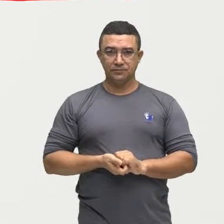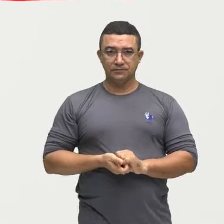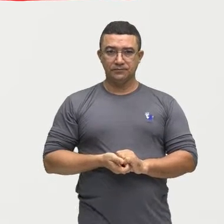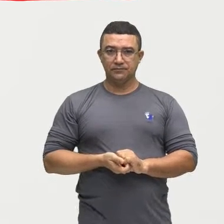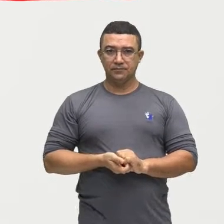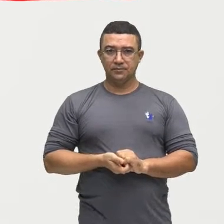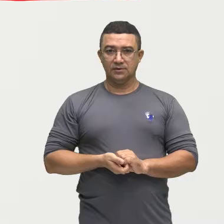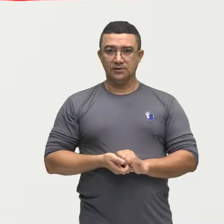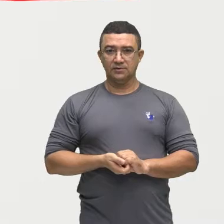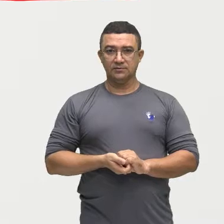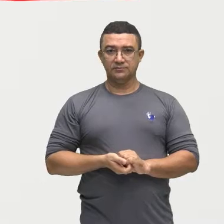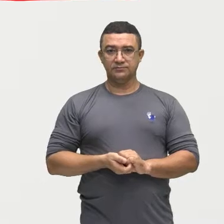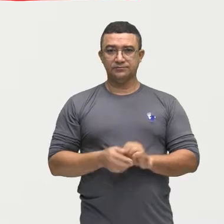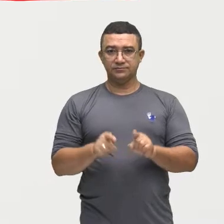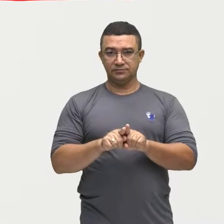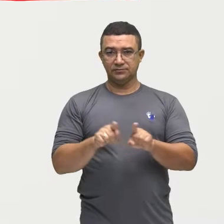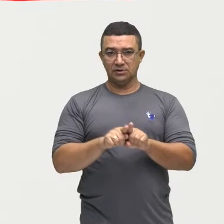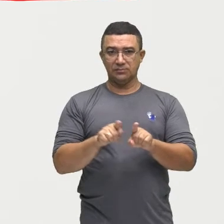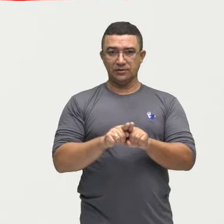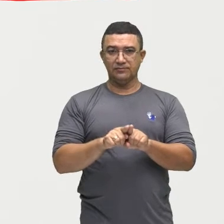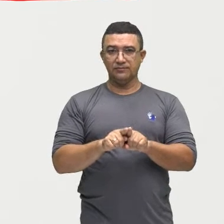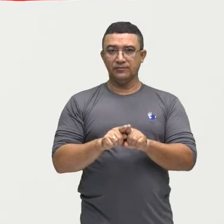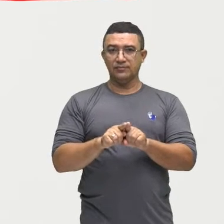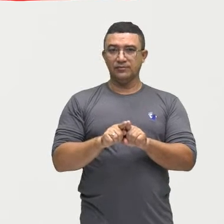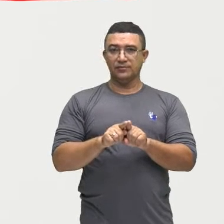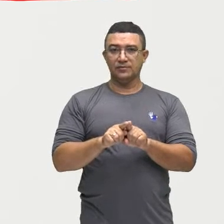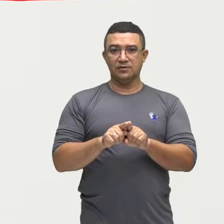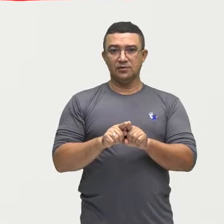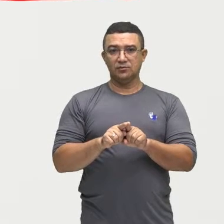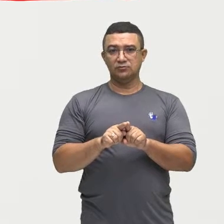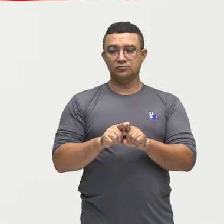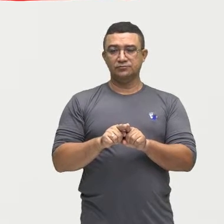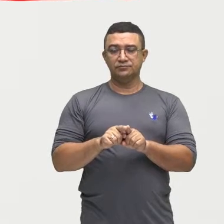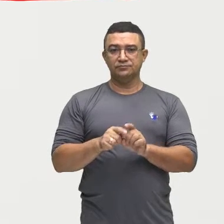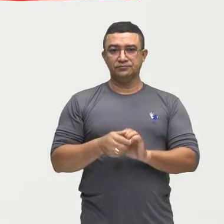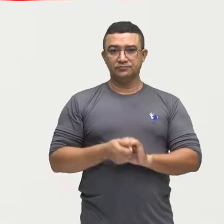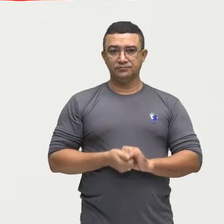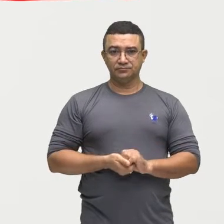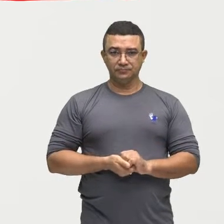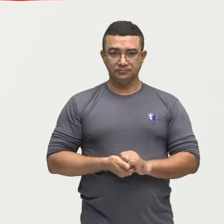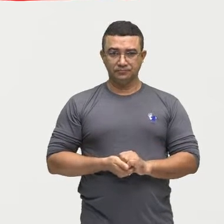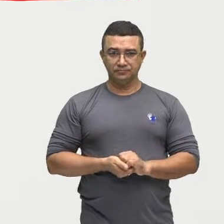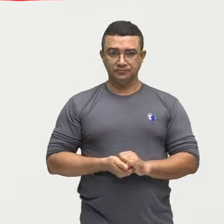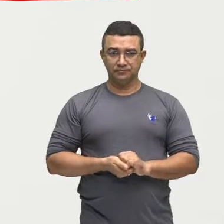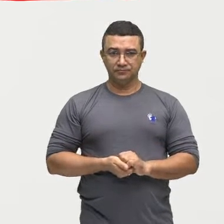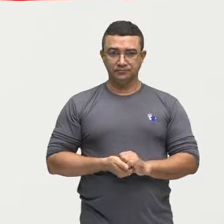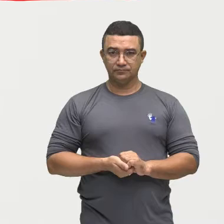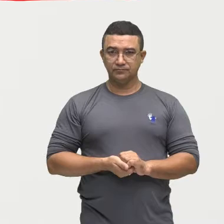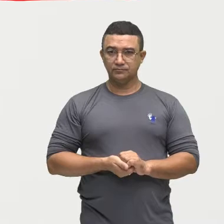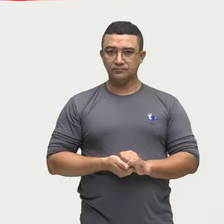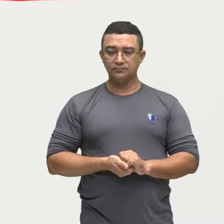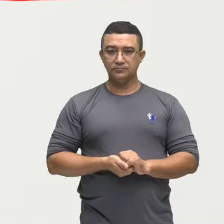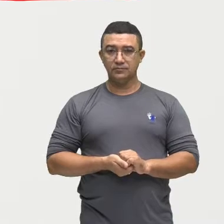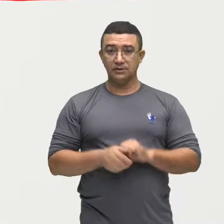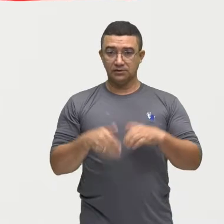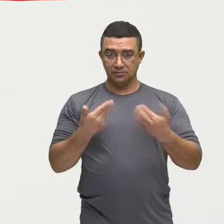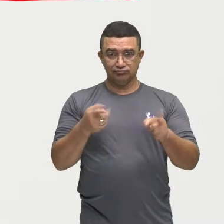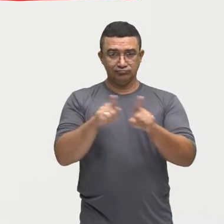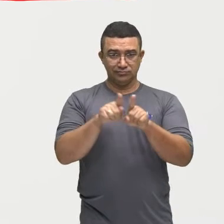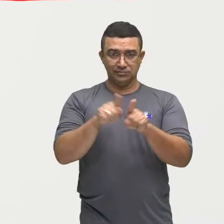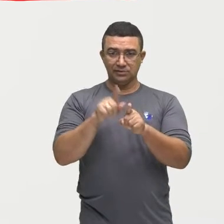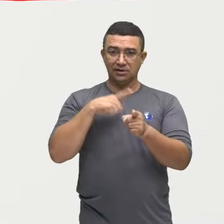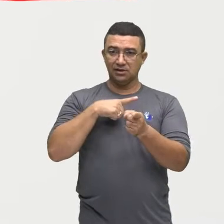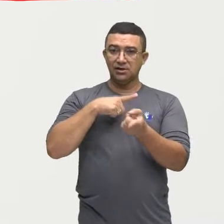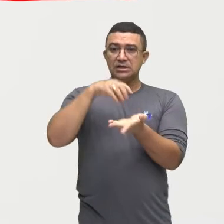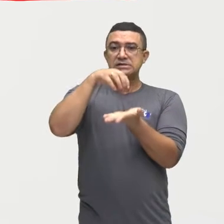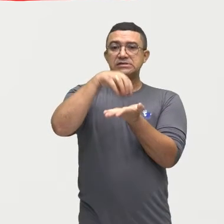tem para qual lado, né? Para o lado oeste, para o lado sul, centro-oeste, do lado sudoeste. Aí nós temos aqui